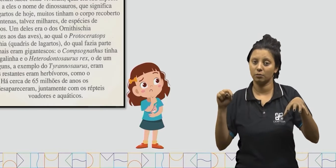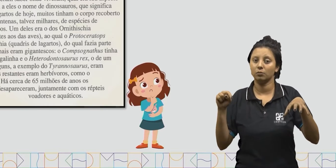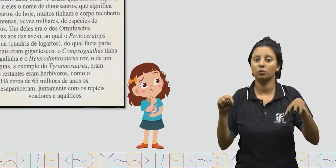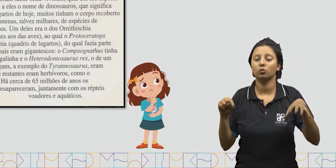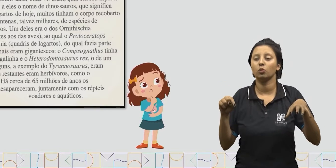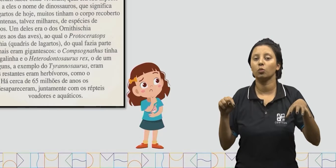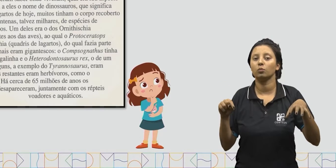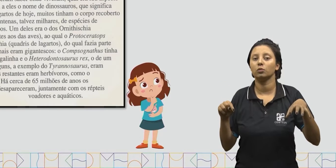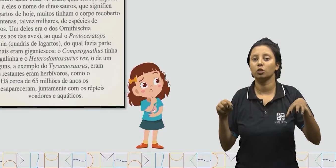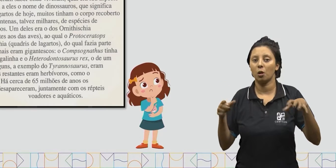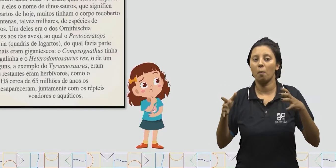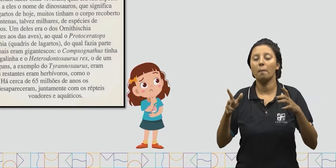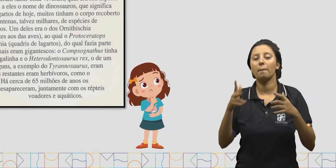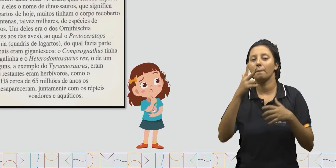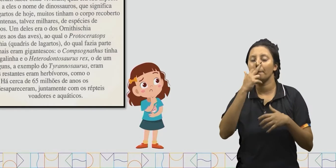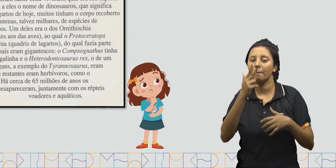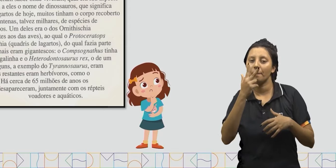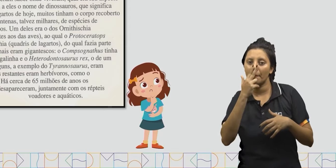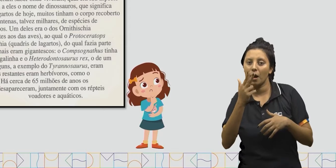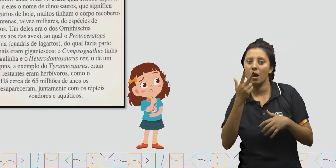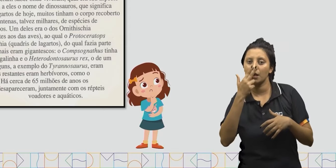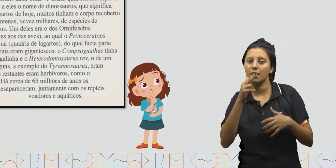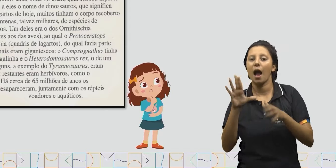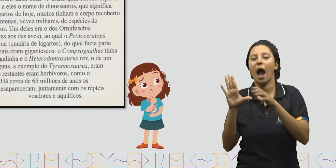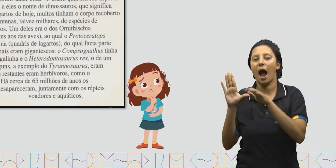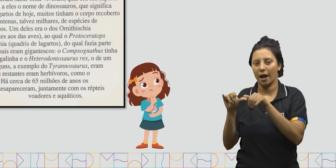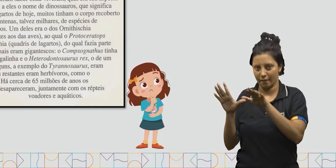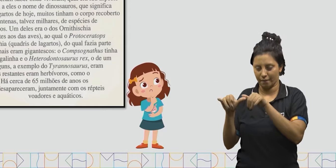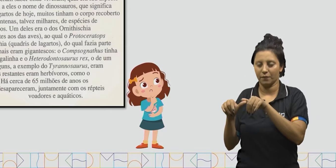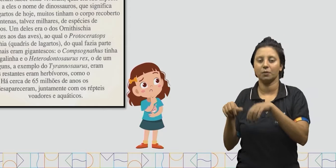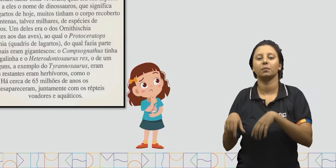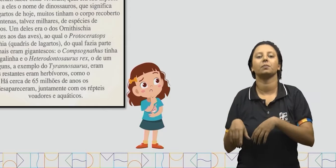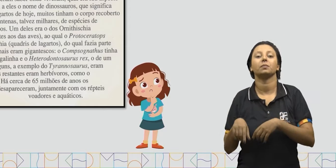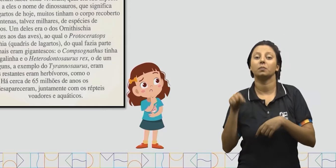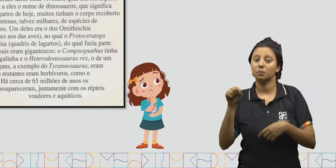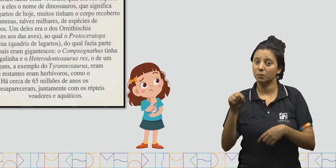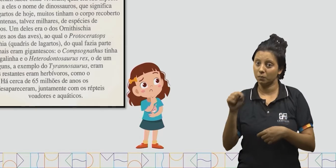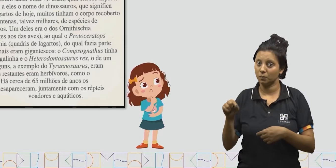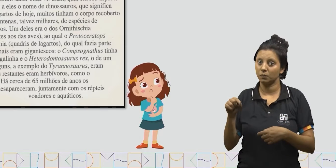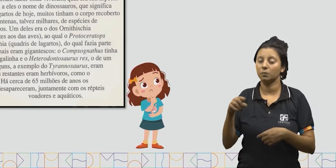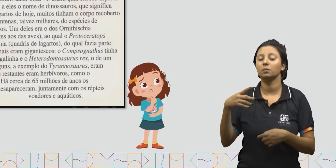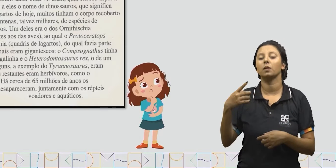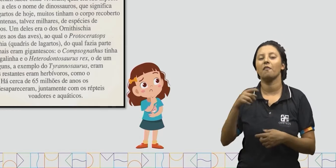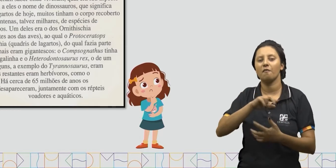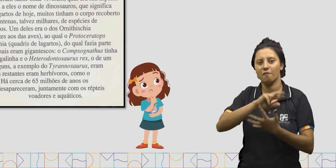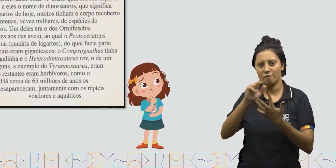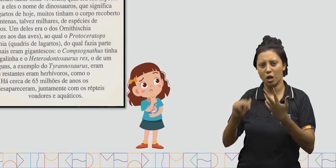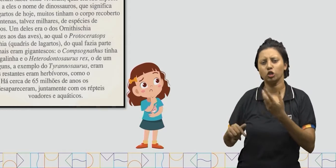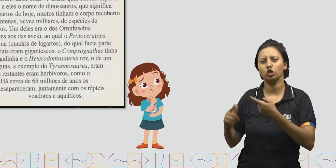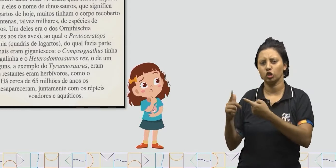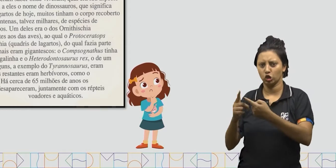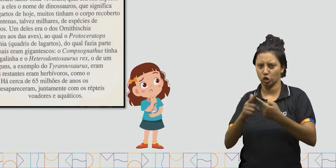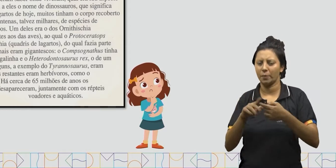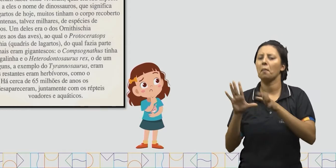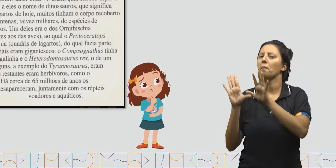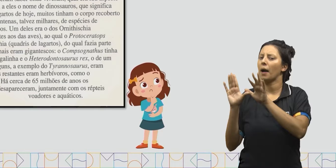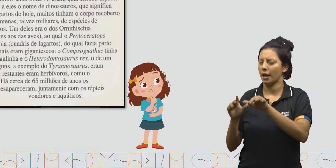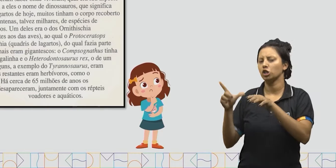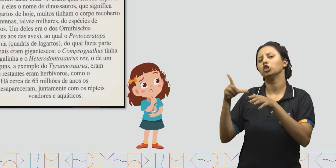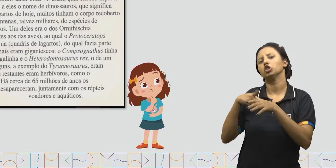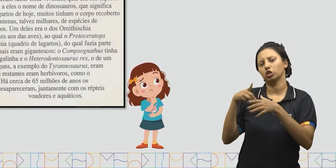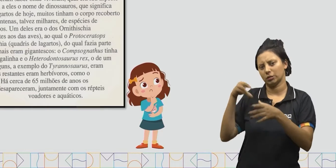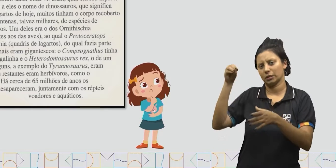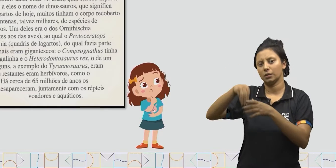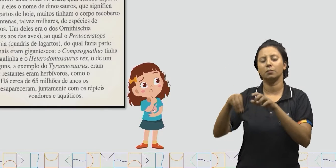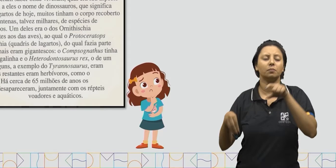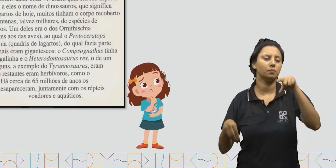dinossauros com quadris semelhantes aos das aves, ao qual o Protoceratops pertencia. O